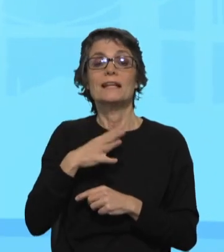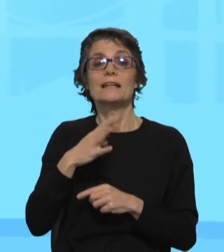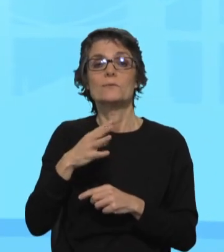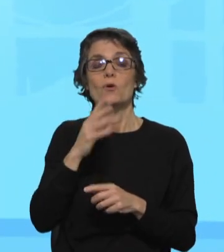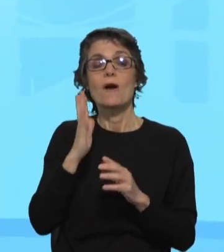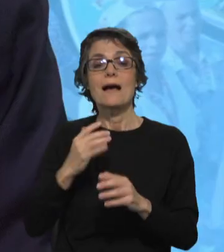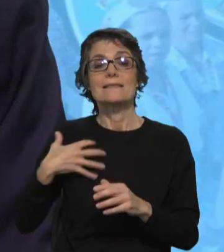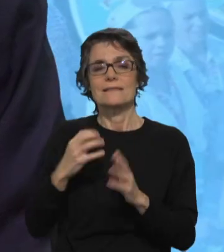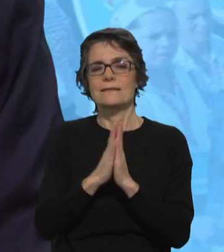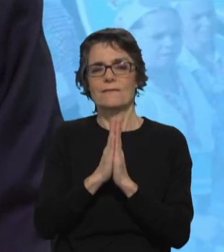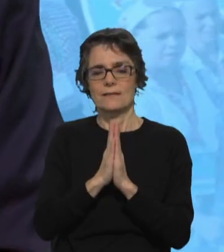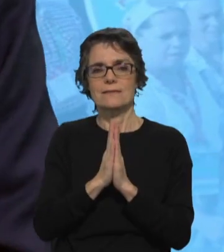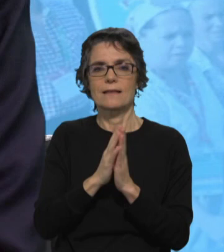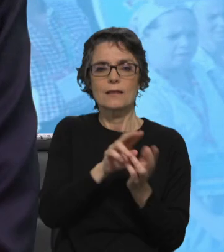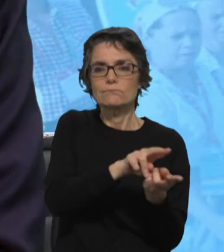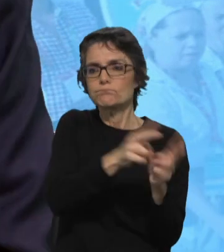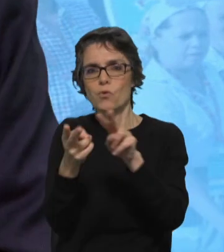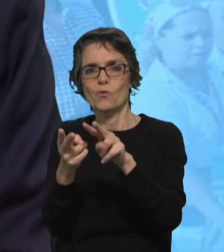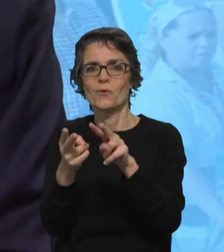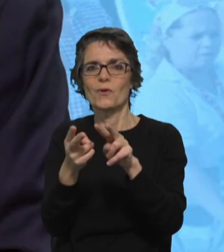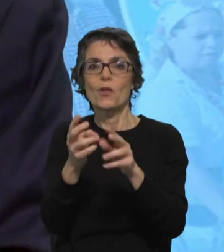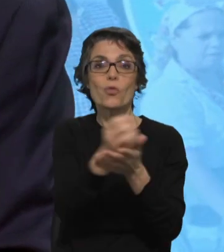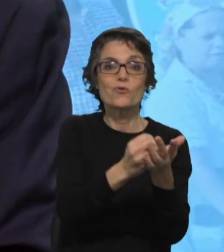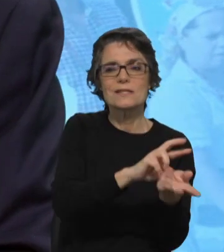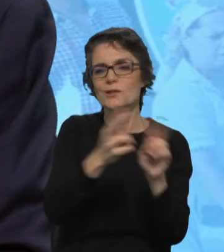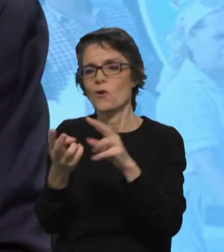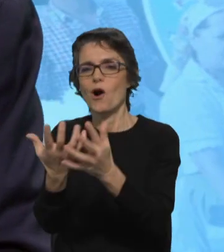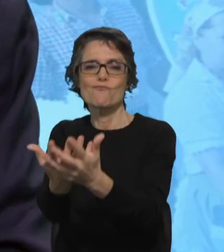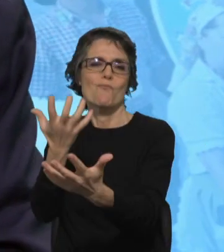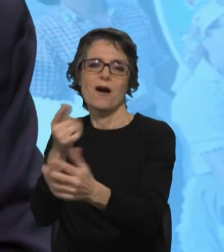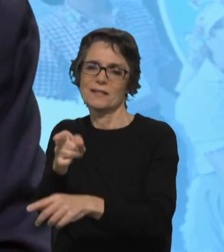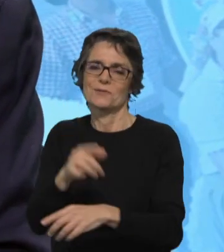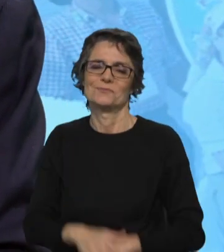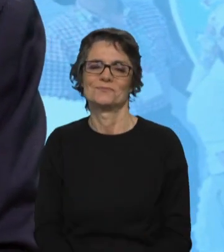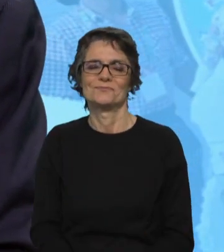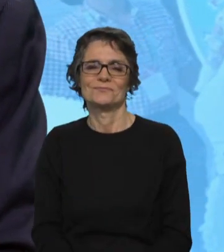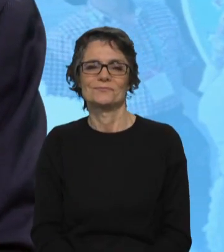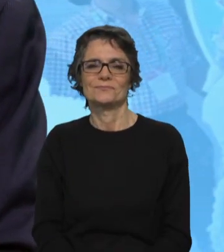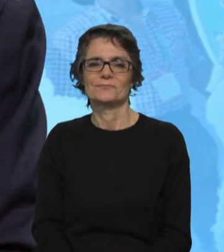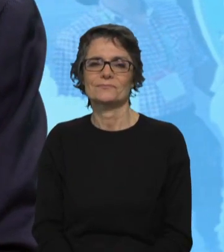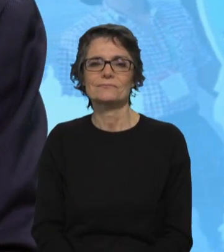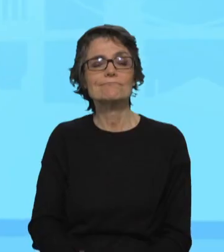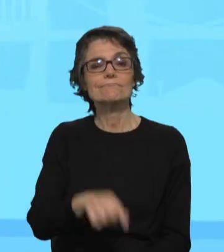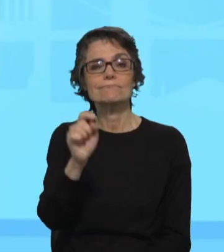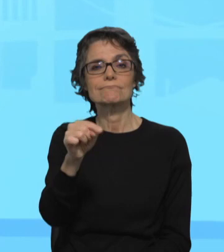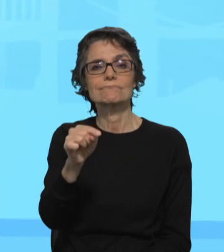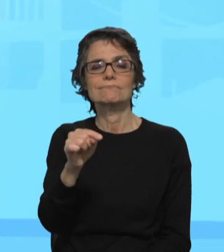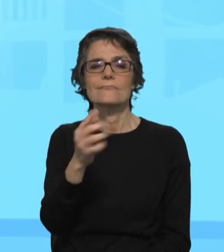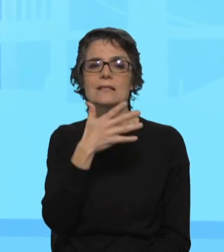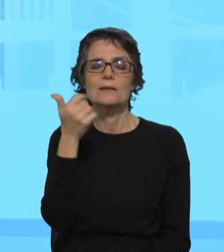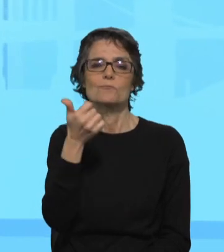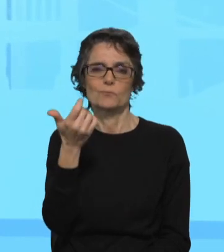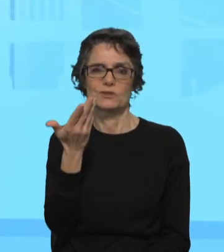Santa, de um vazio para uma plenitude, porque é isso que eu acho que ele é. A beleza dos gestos, a beleza que o Padre Alexandre há pouco